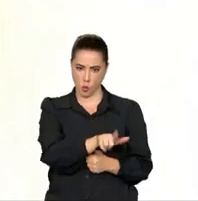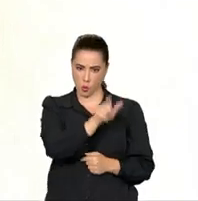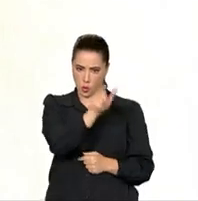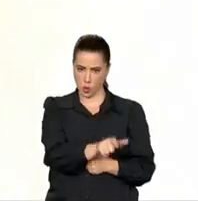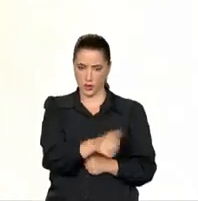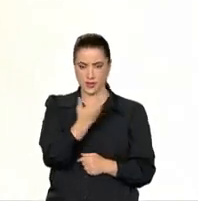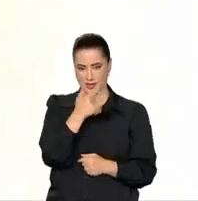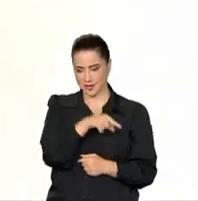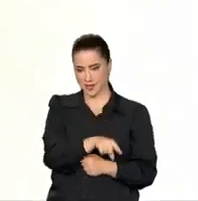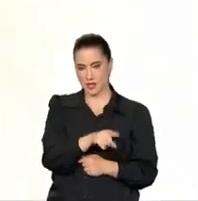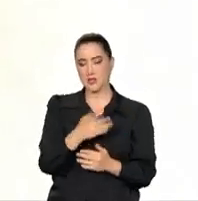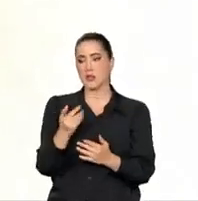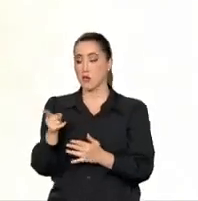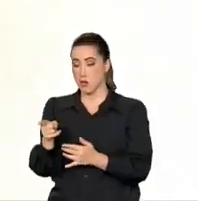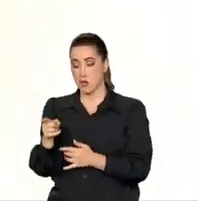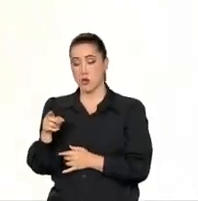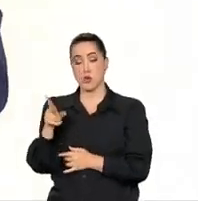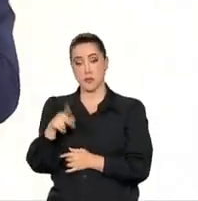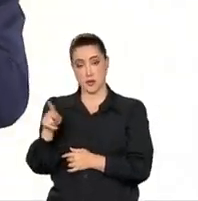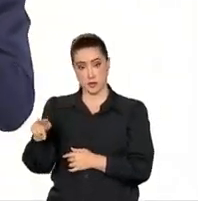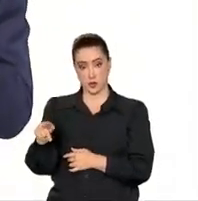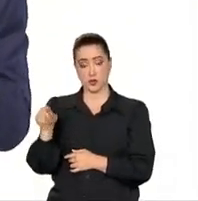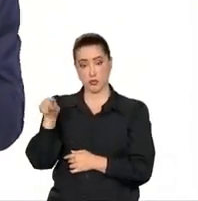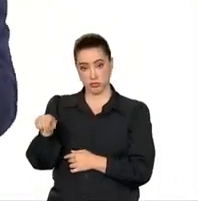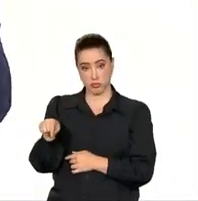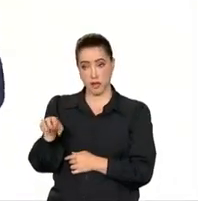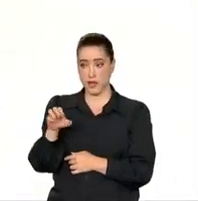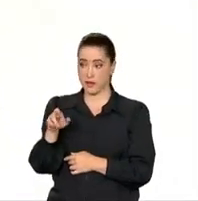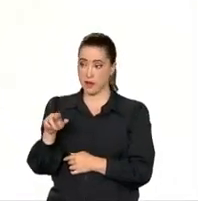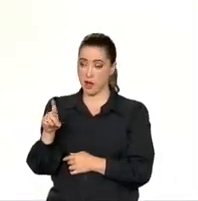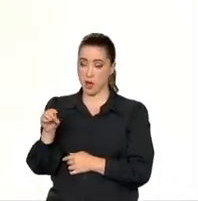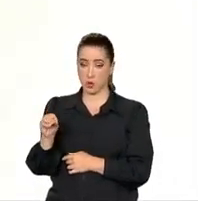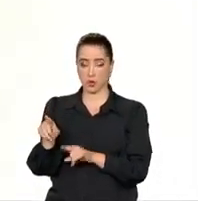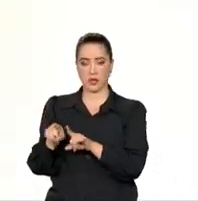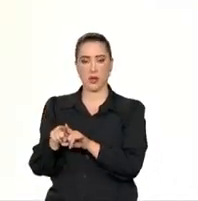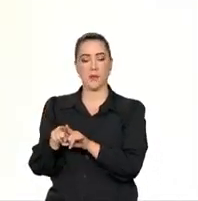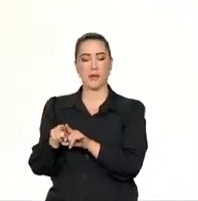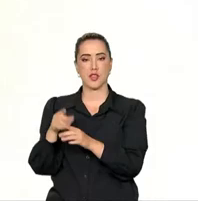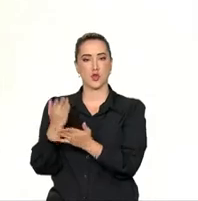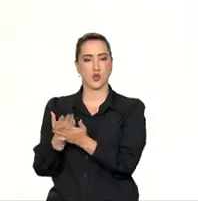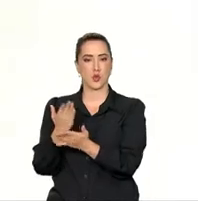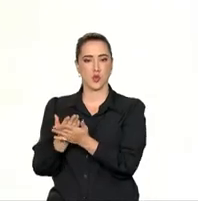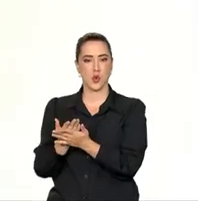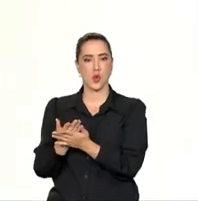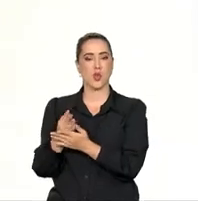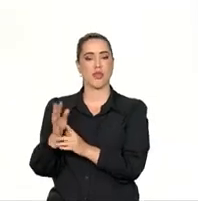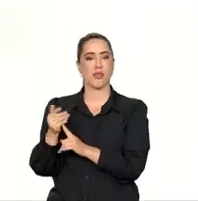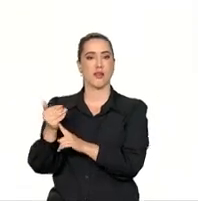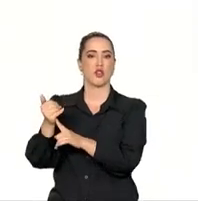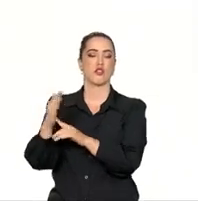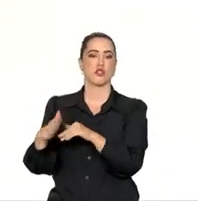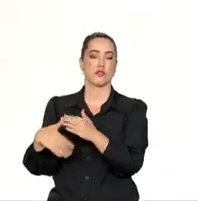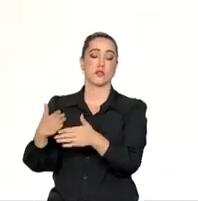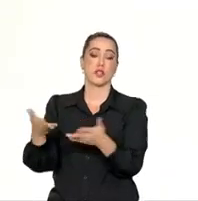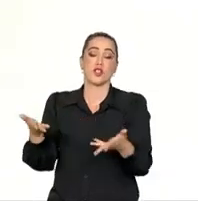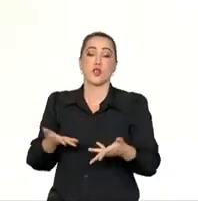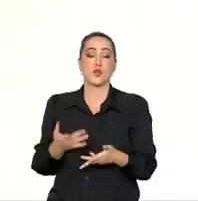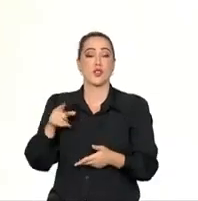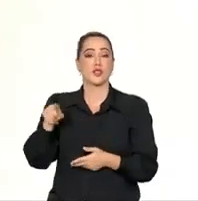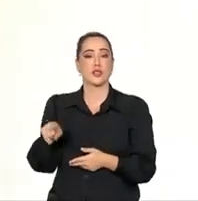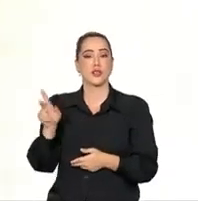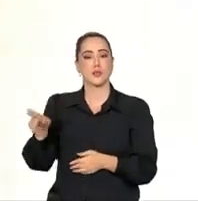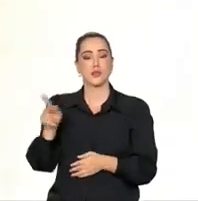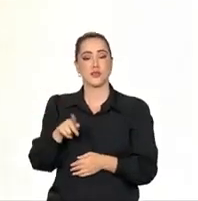estudou. Ele fez essa área nova das tecnologias avançadas e vejam só,